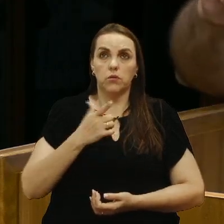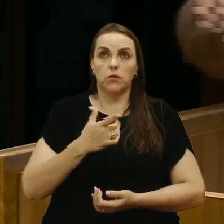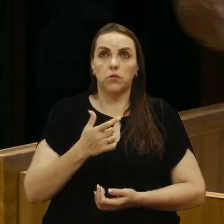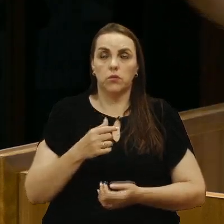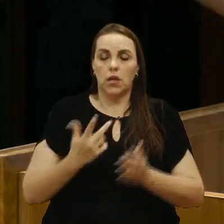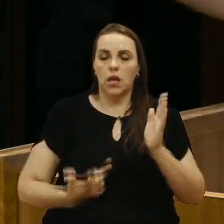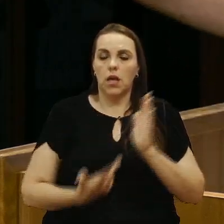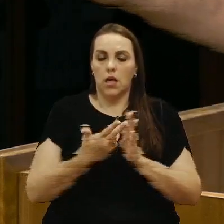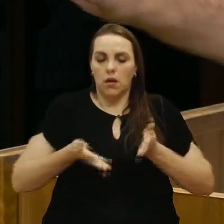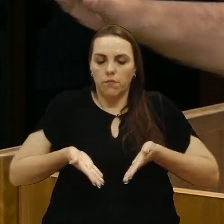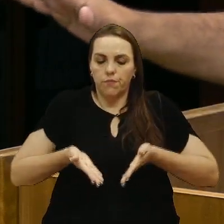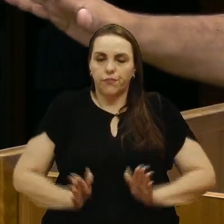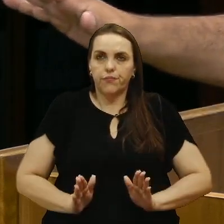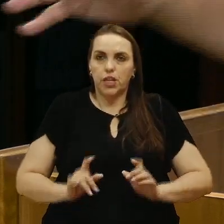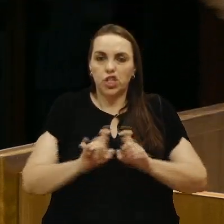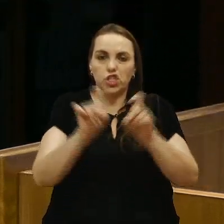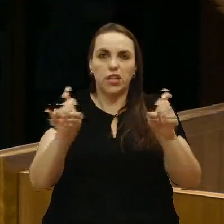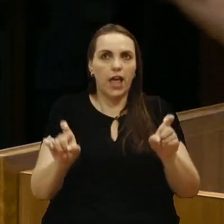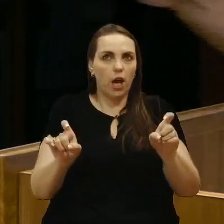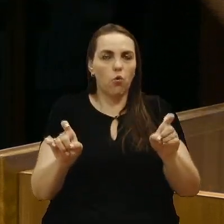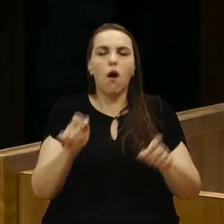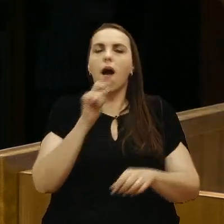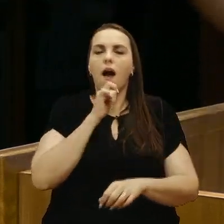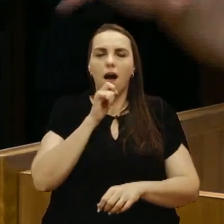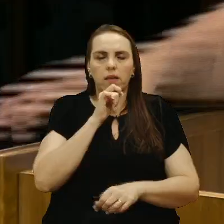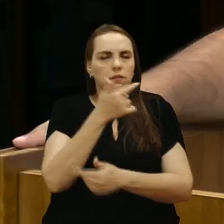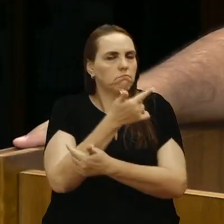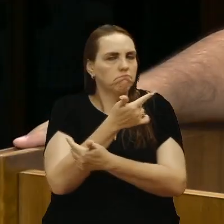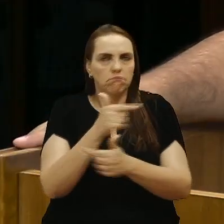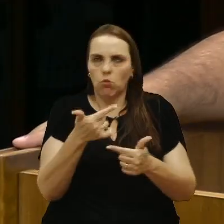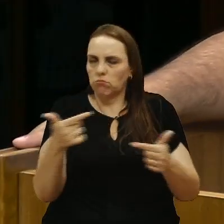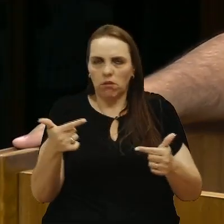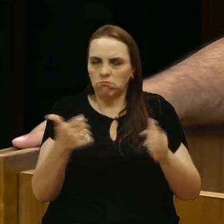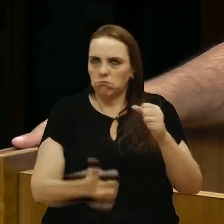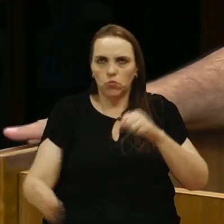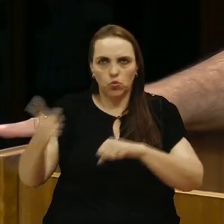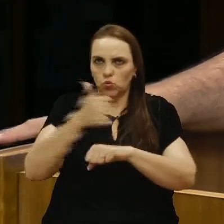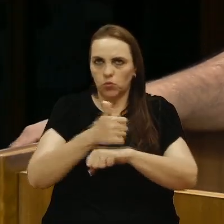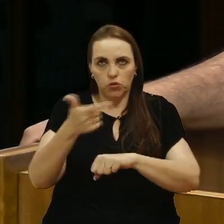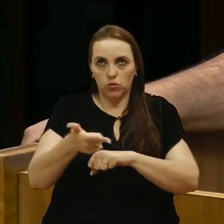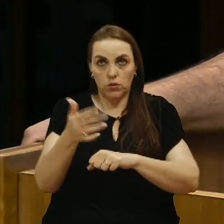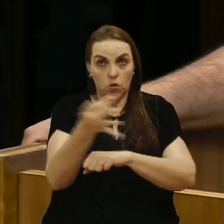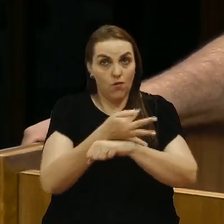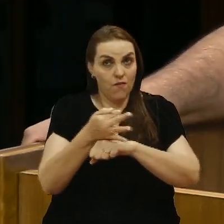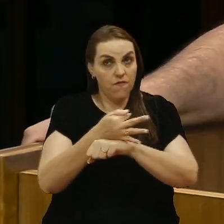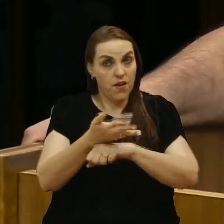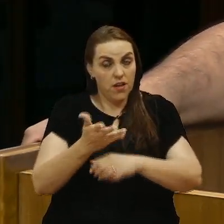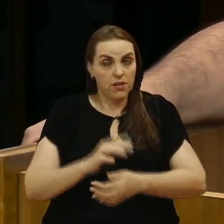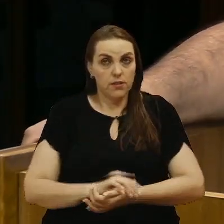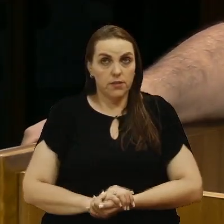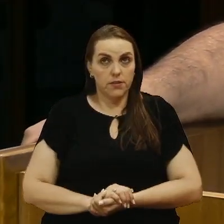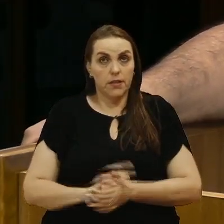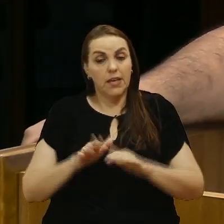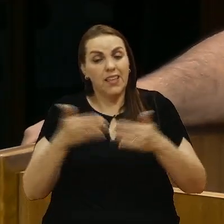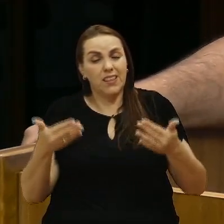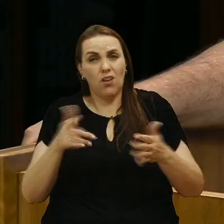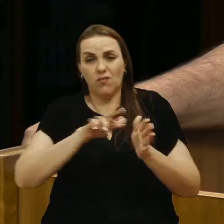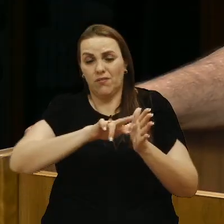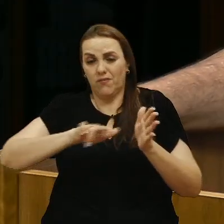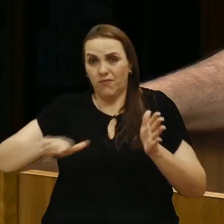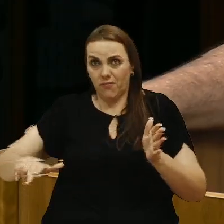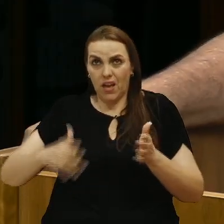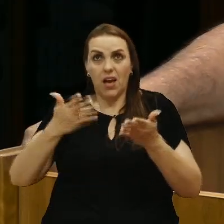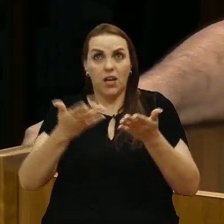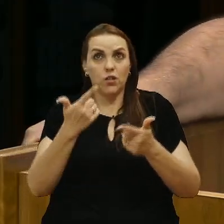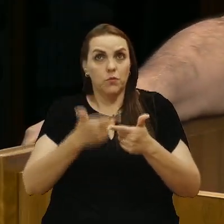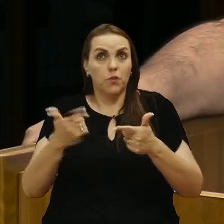Obstetra e ginecologista segue sem ter substituição nas férias. Então, são inúmeros os